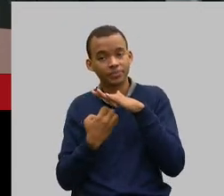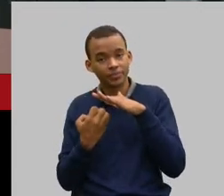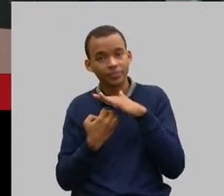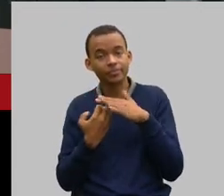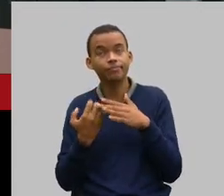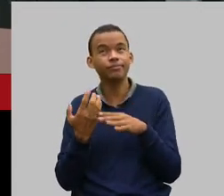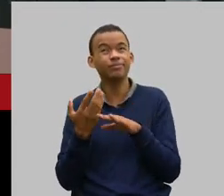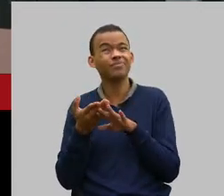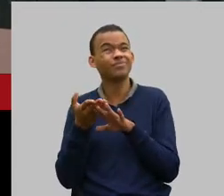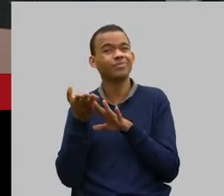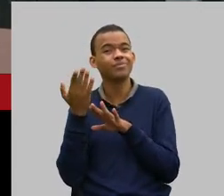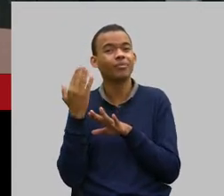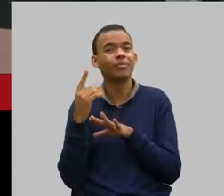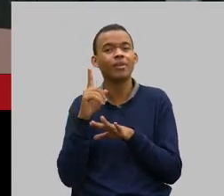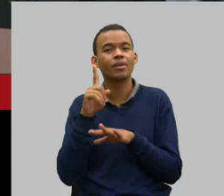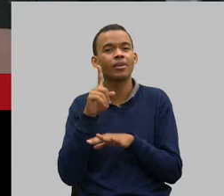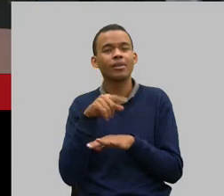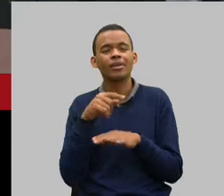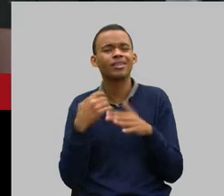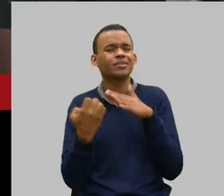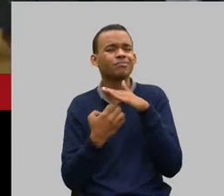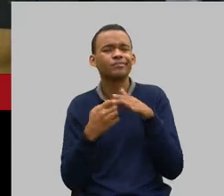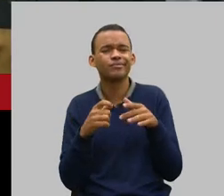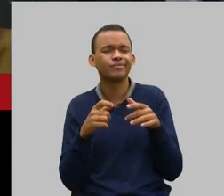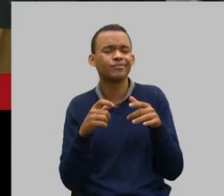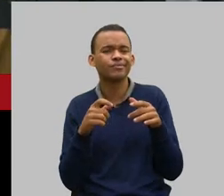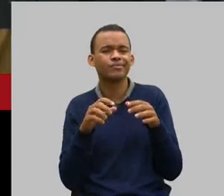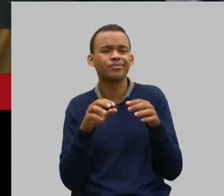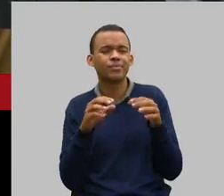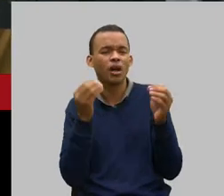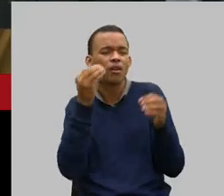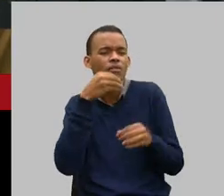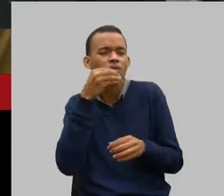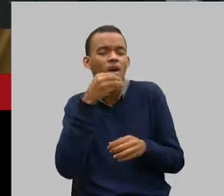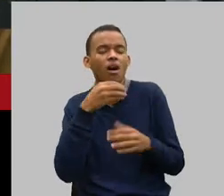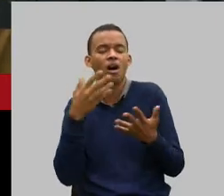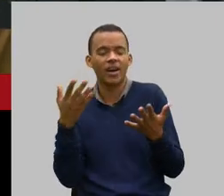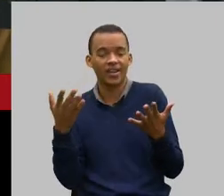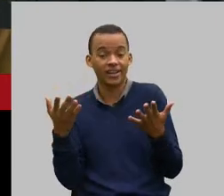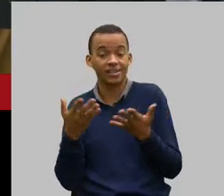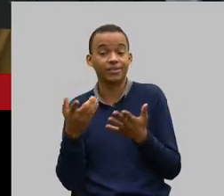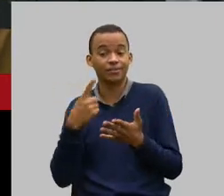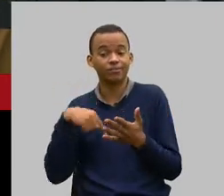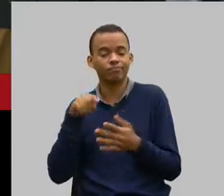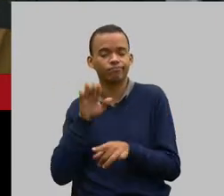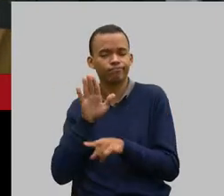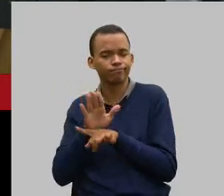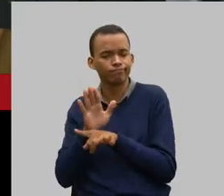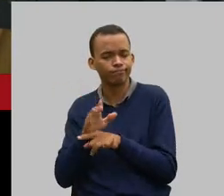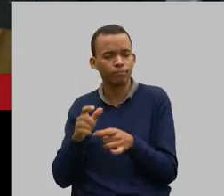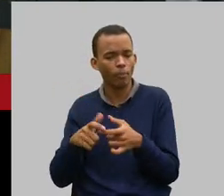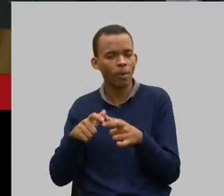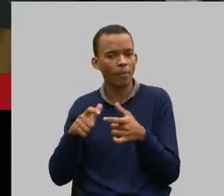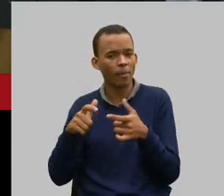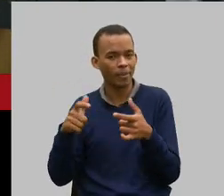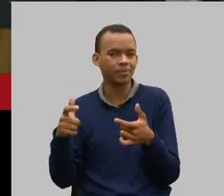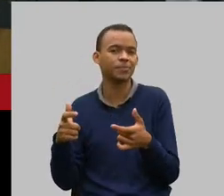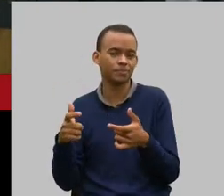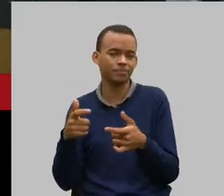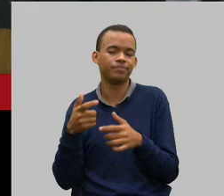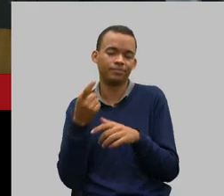praticamente uma empresa insolvente e agora a gente tá voltando a ter condição de fazer alguns